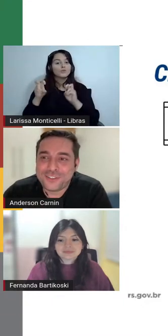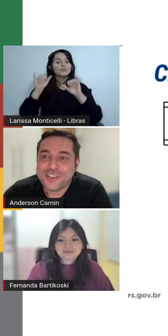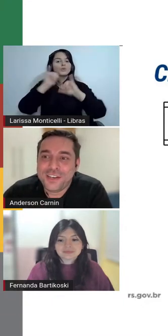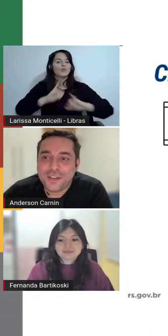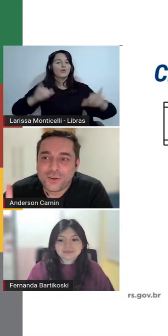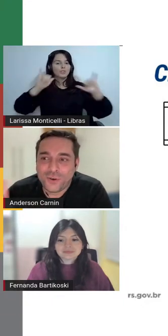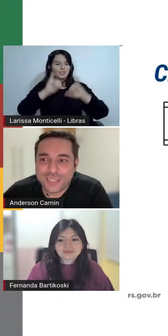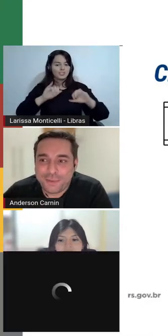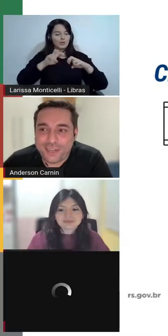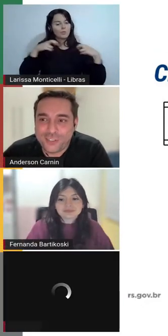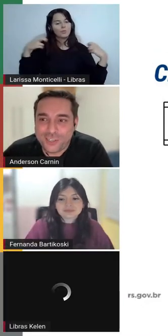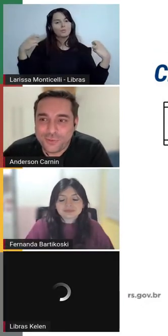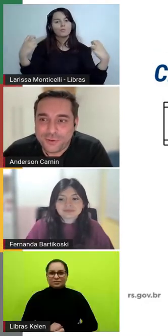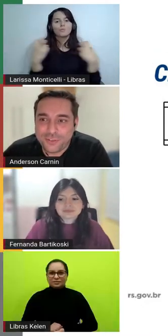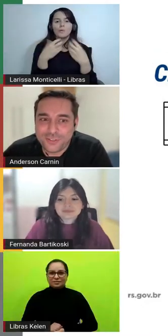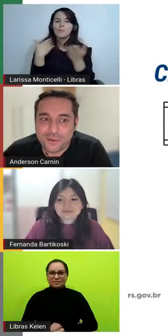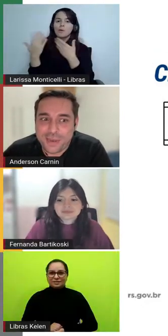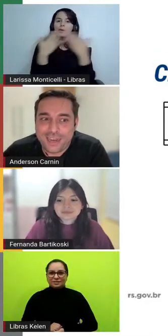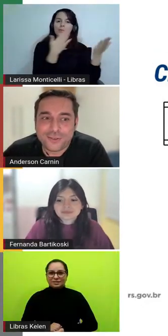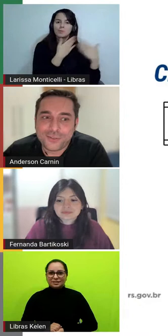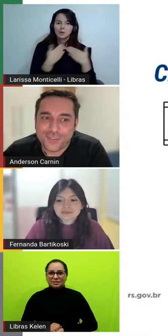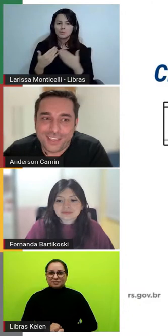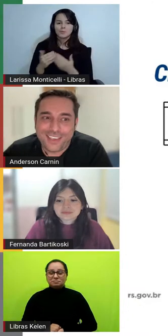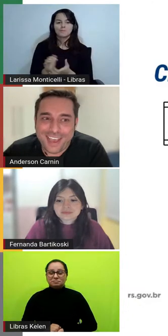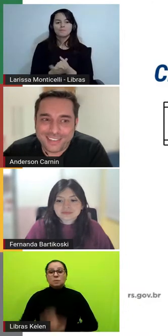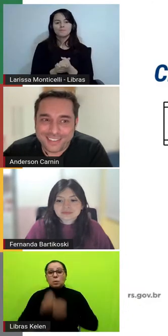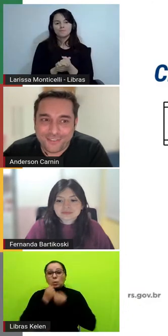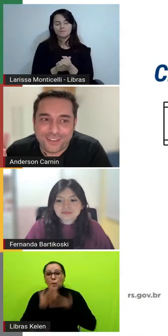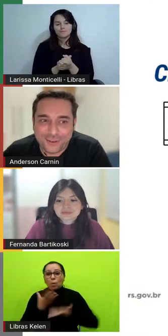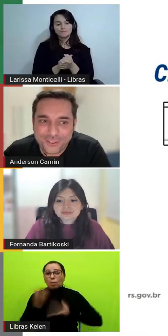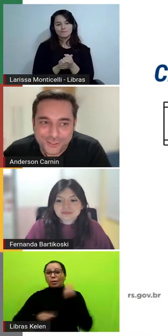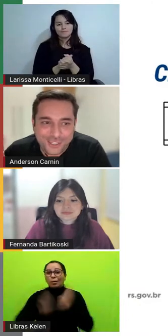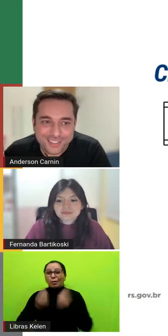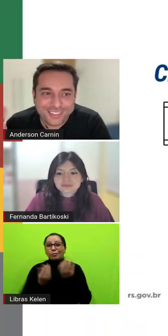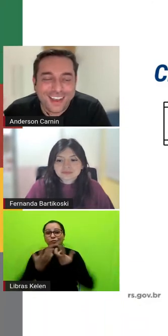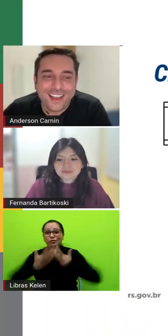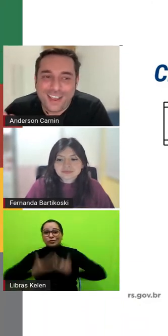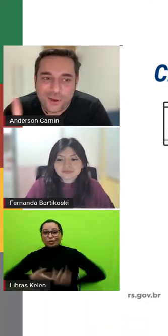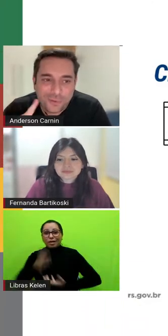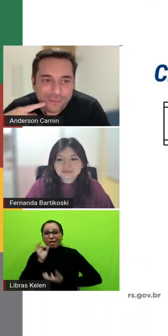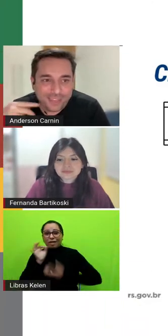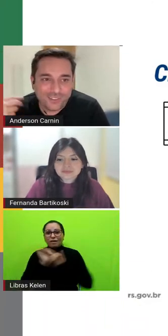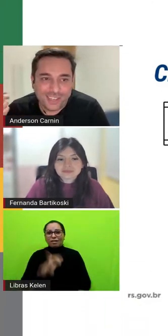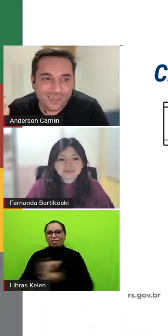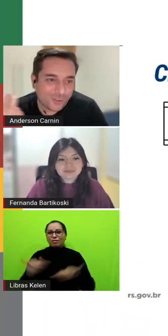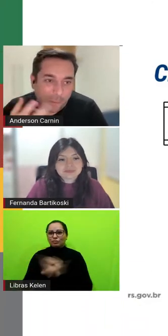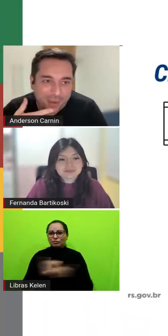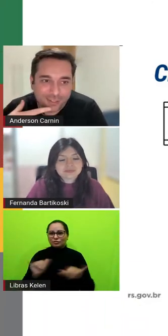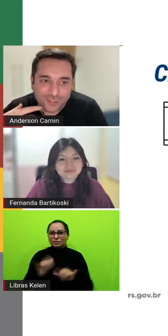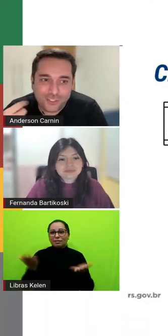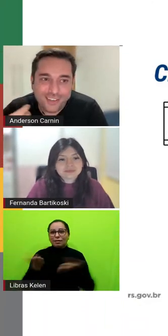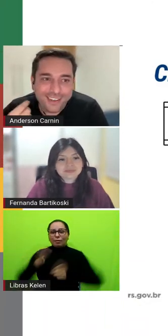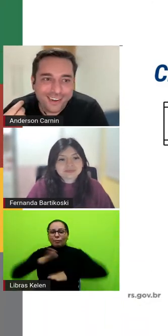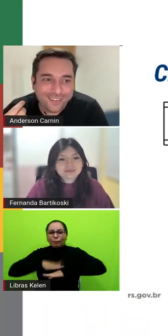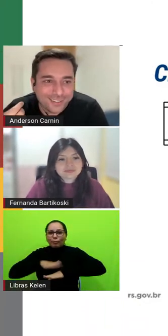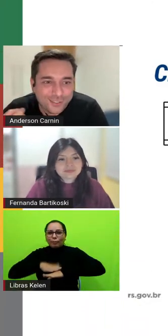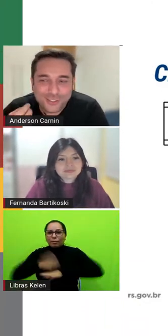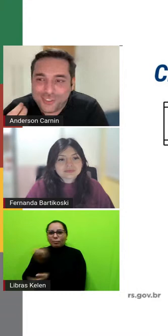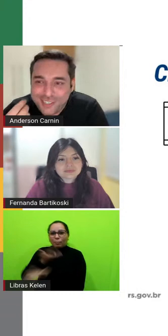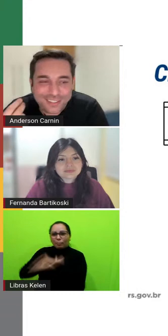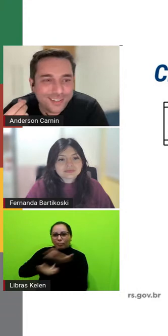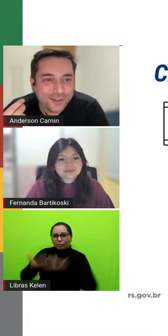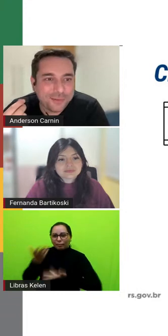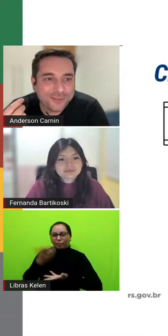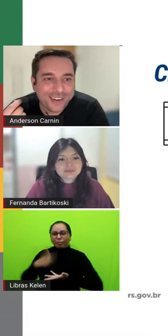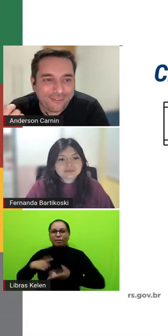falar hoje. Conta pra gente o professor Marcos o que é esse café notícia. É o momento em que eles compartilham as